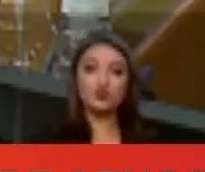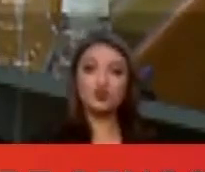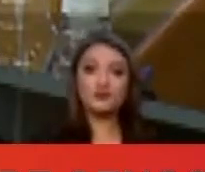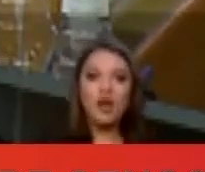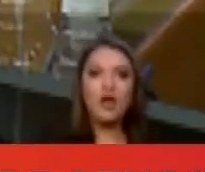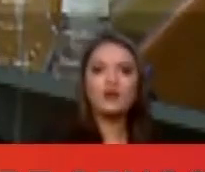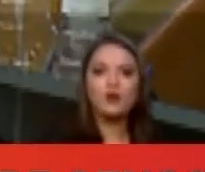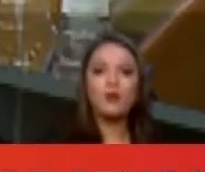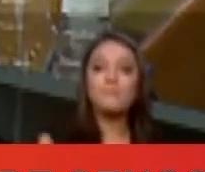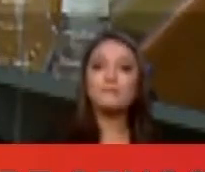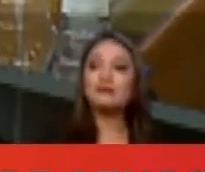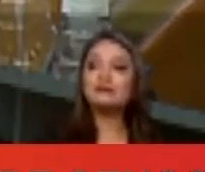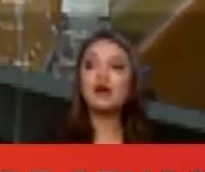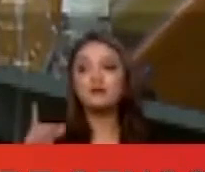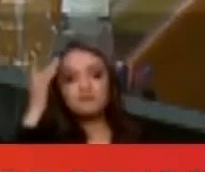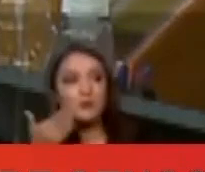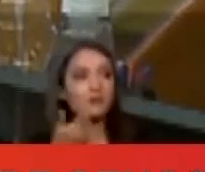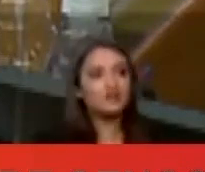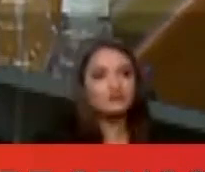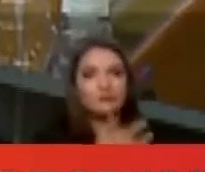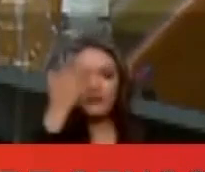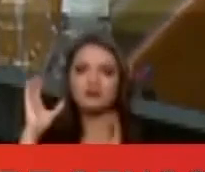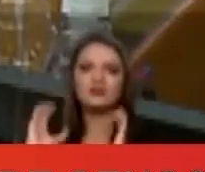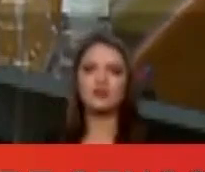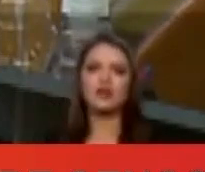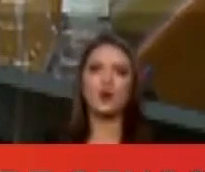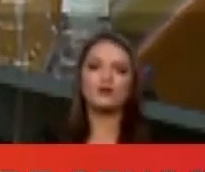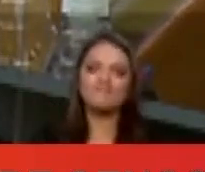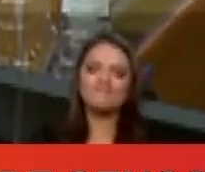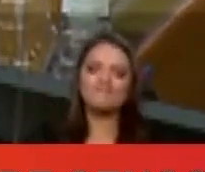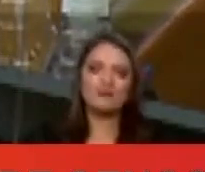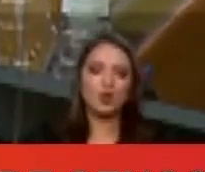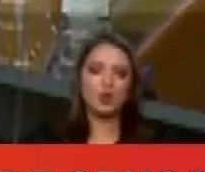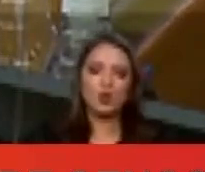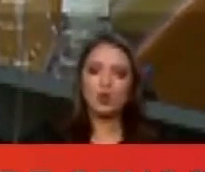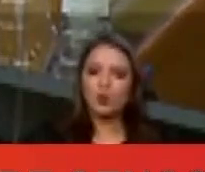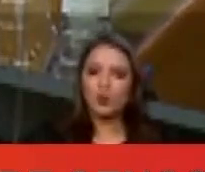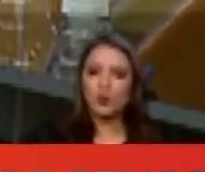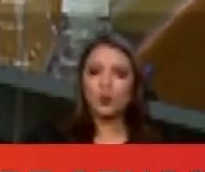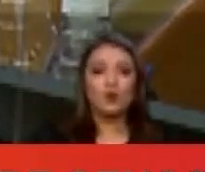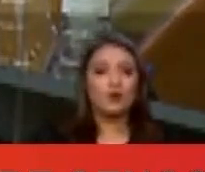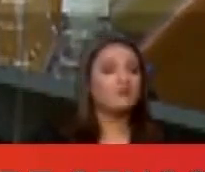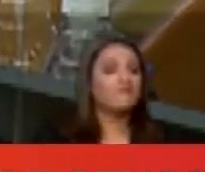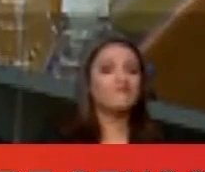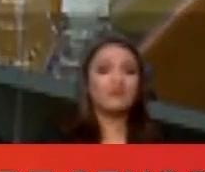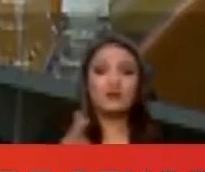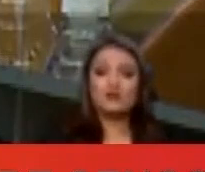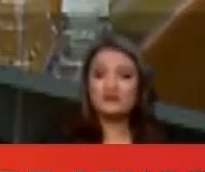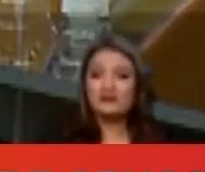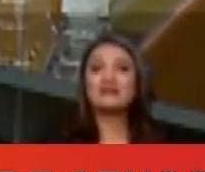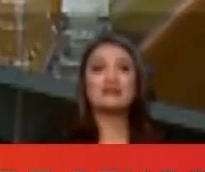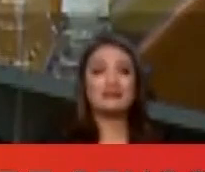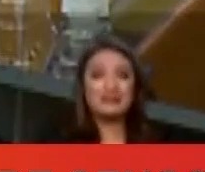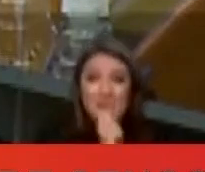proteger as opiniões supostamente verdadeiras admiráveis ou convencionais mas também aquelas que são duvidosas exageradas